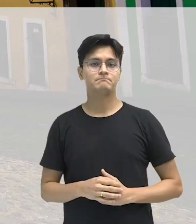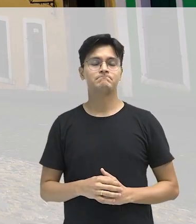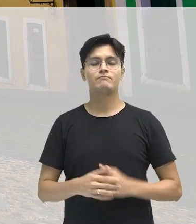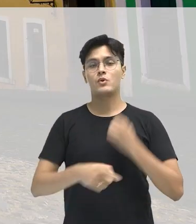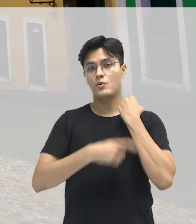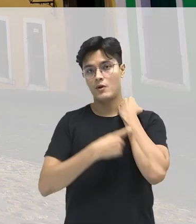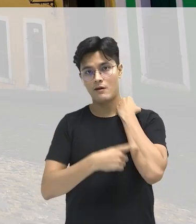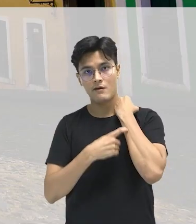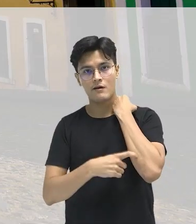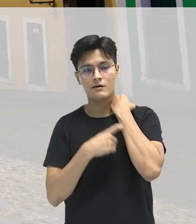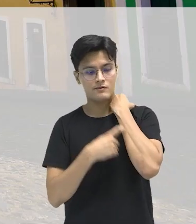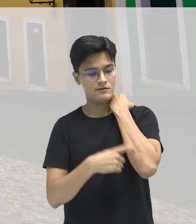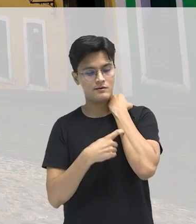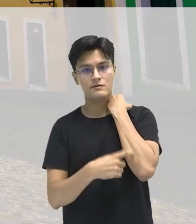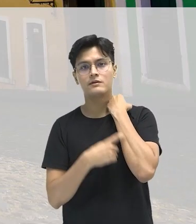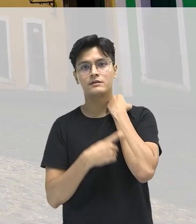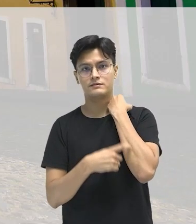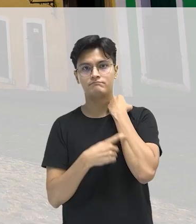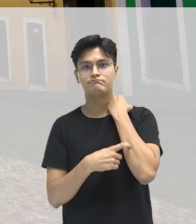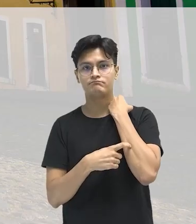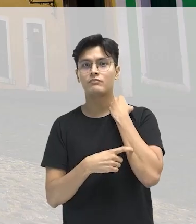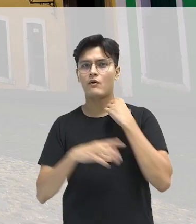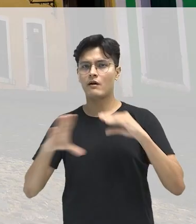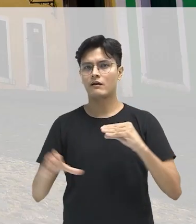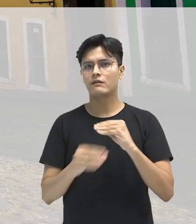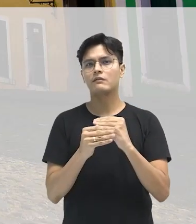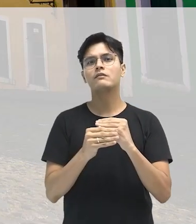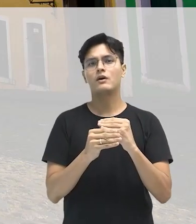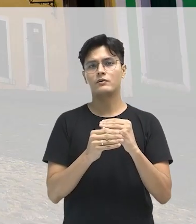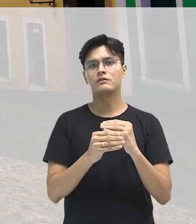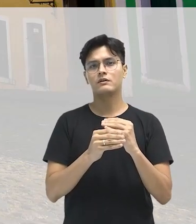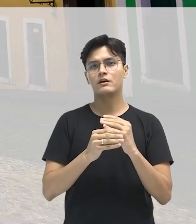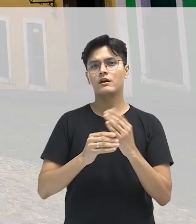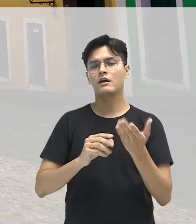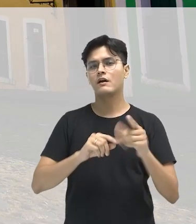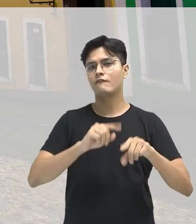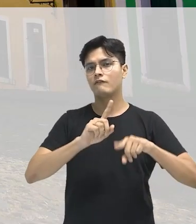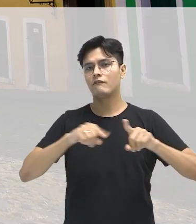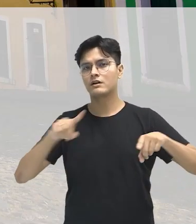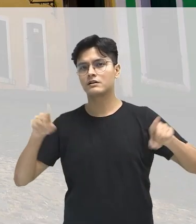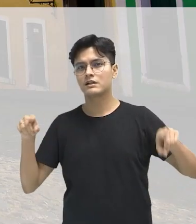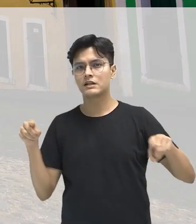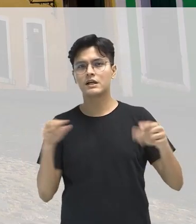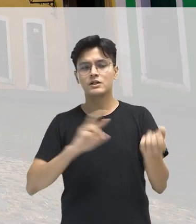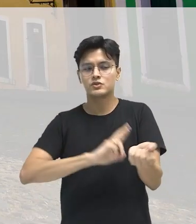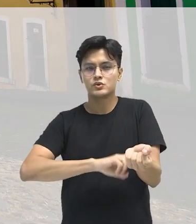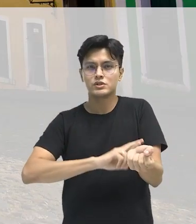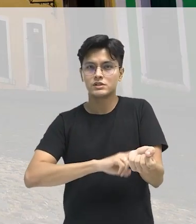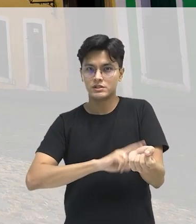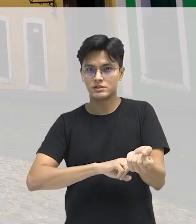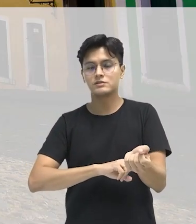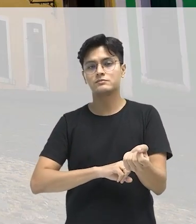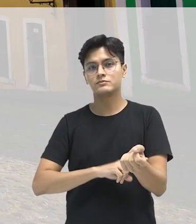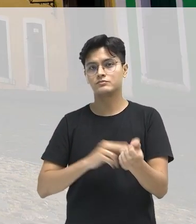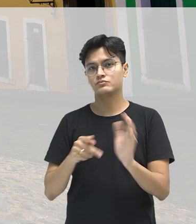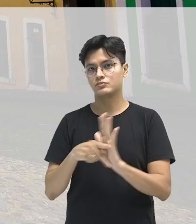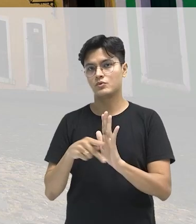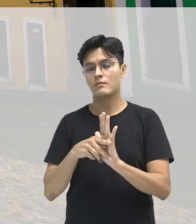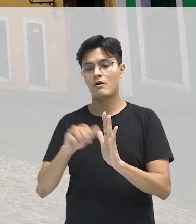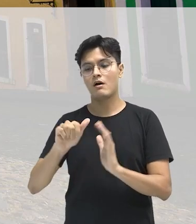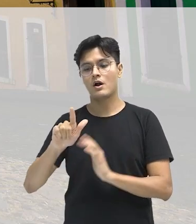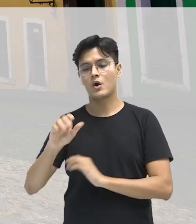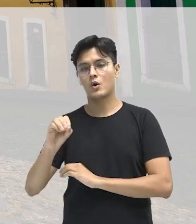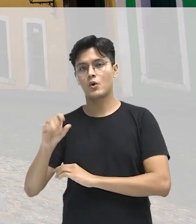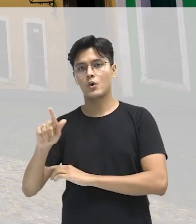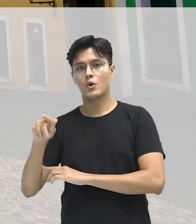O reco-reco, ele vai acrescentar a variedade, as vibrações únicas do agogô. Então, esse conjunto de